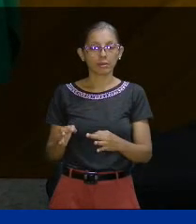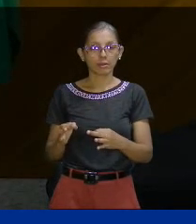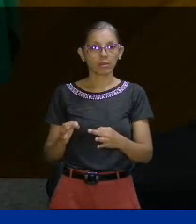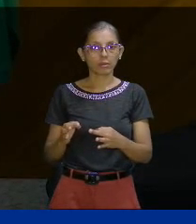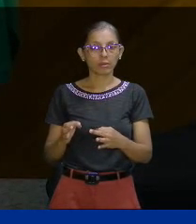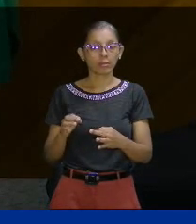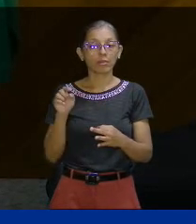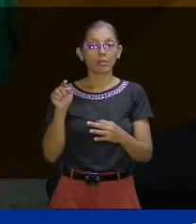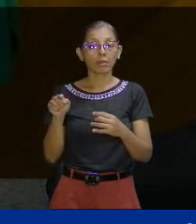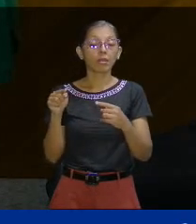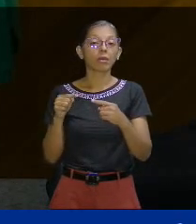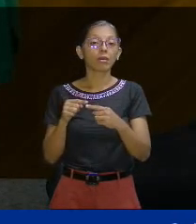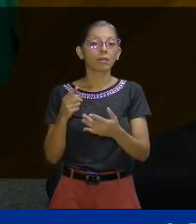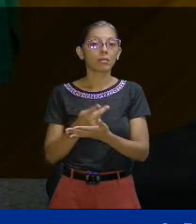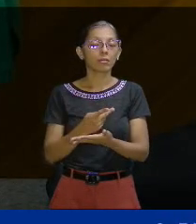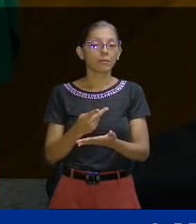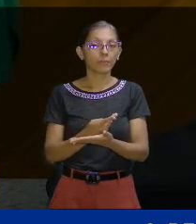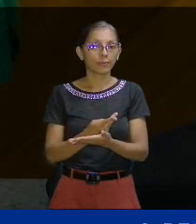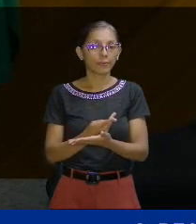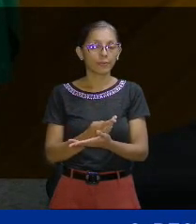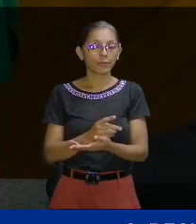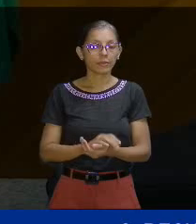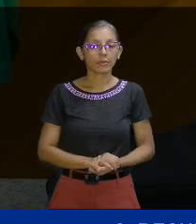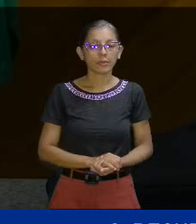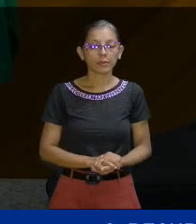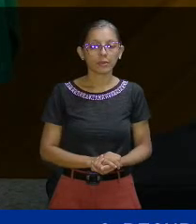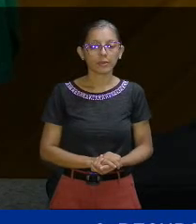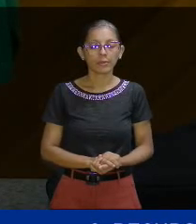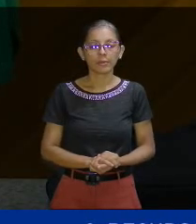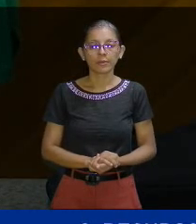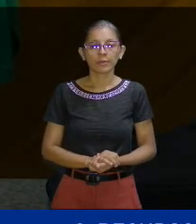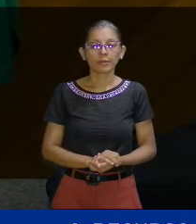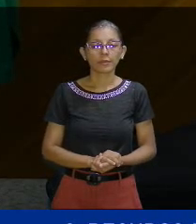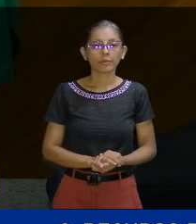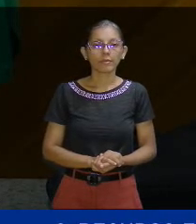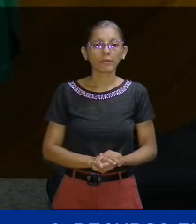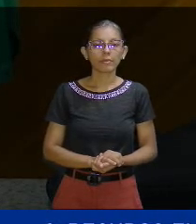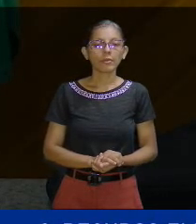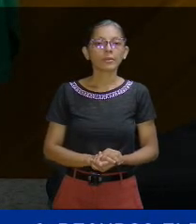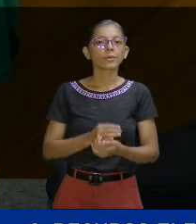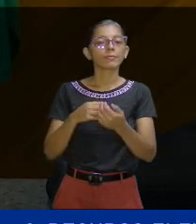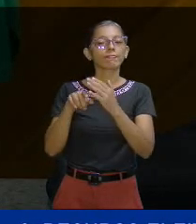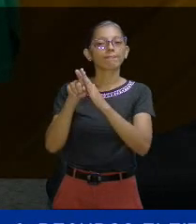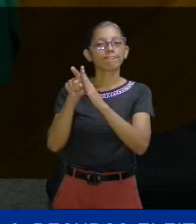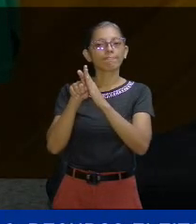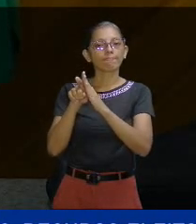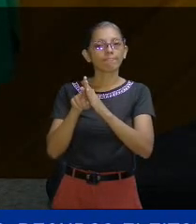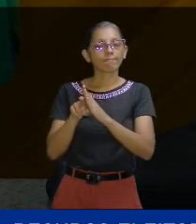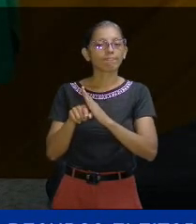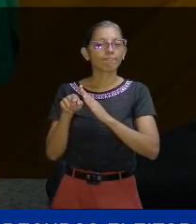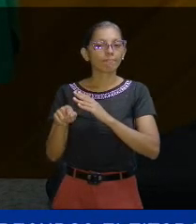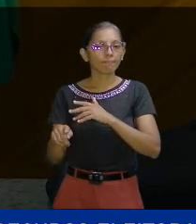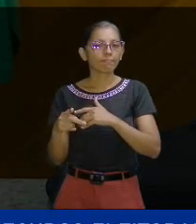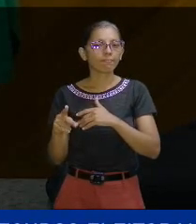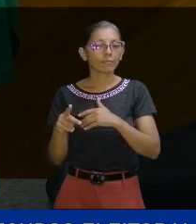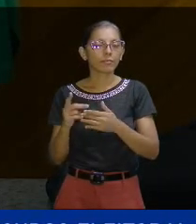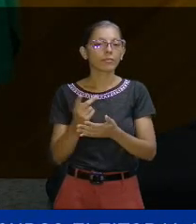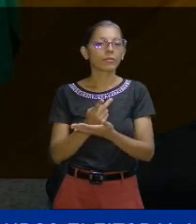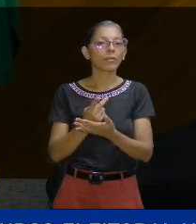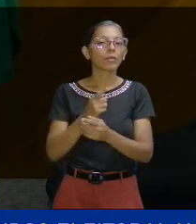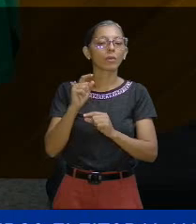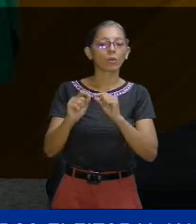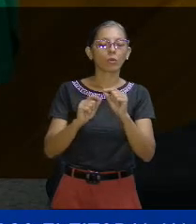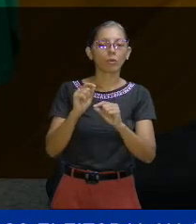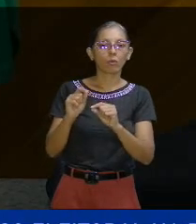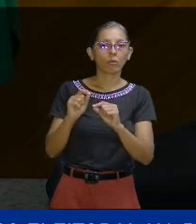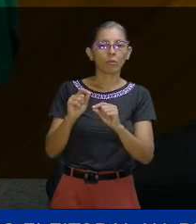infração. Considerando os elementos dos autos que evidenciam a gravidade da conduta, tanto